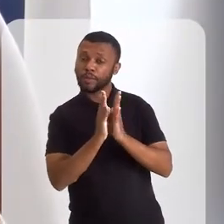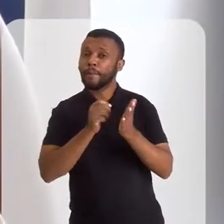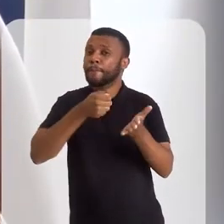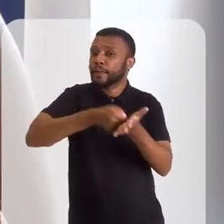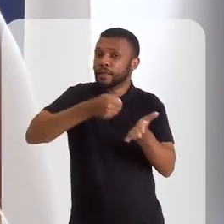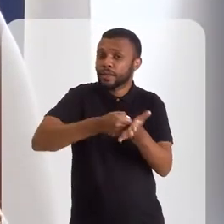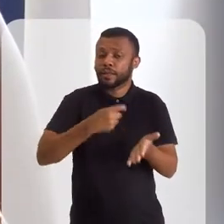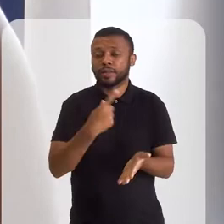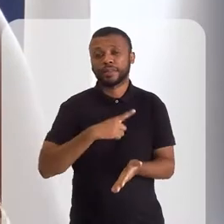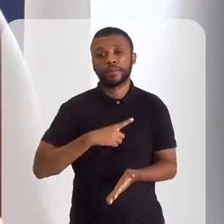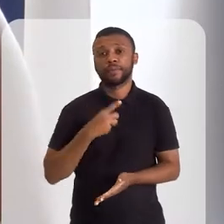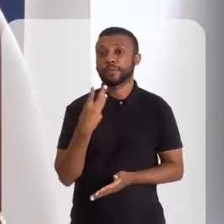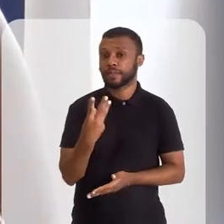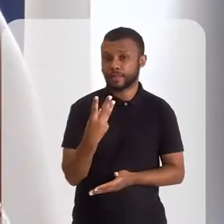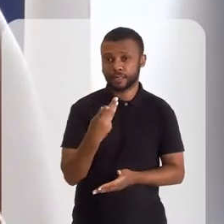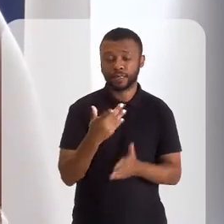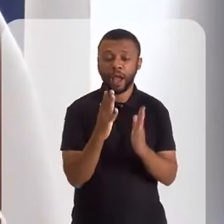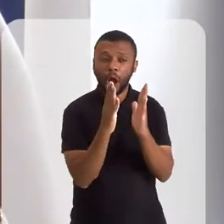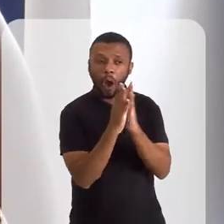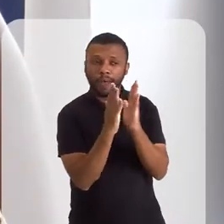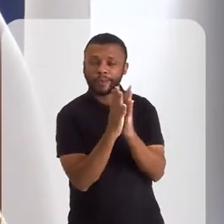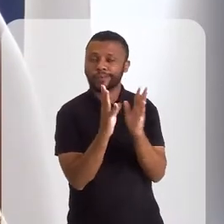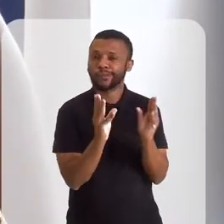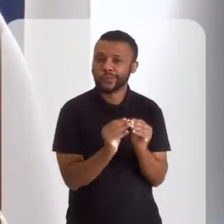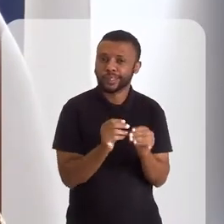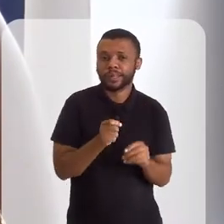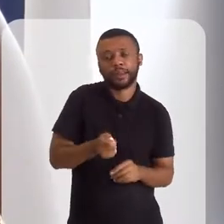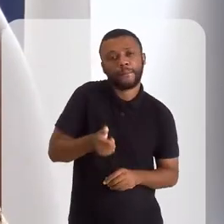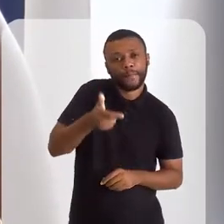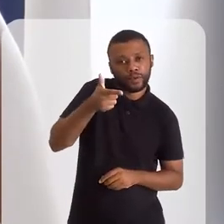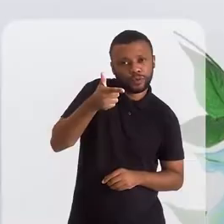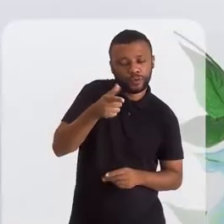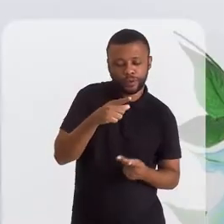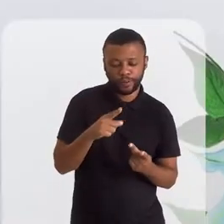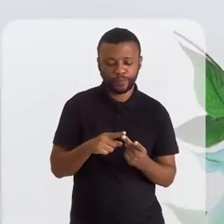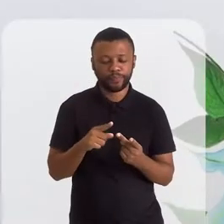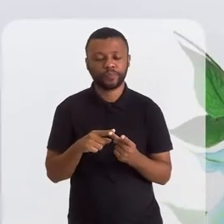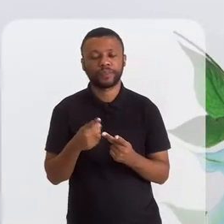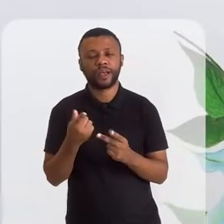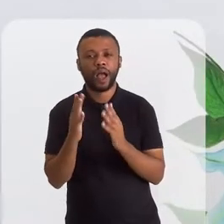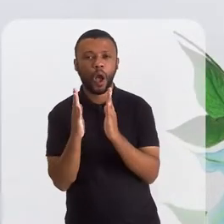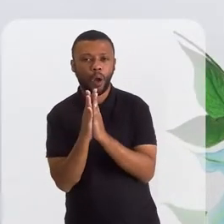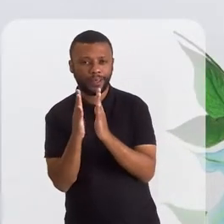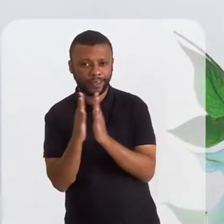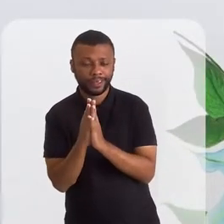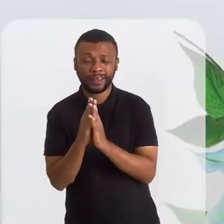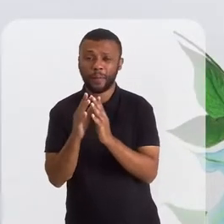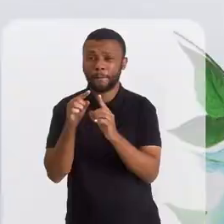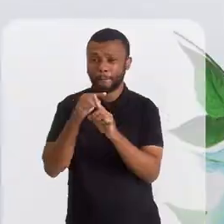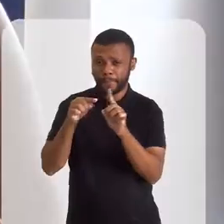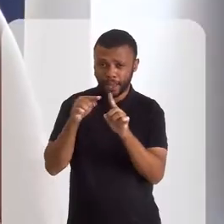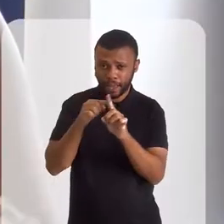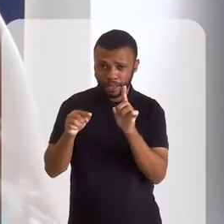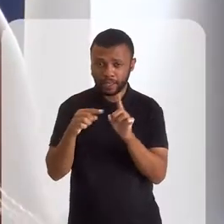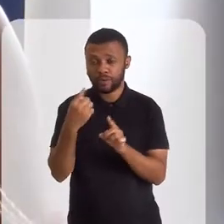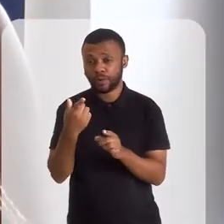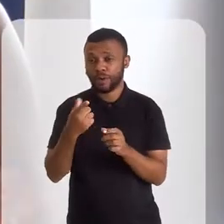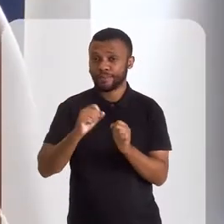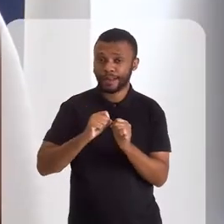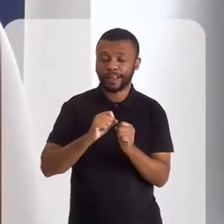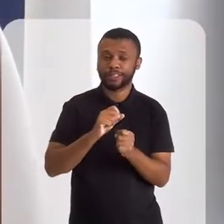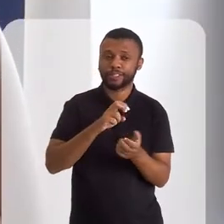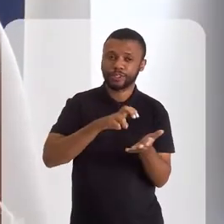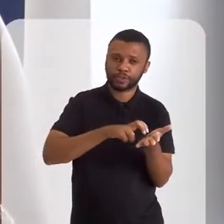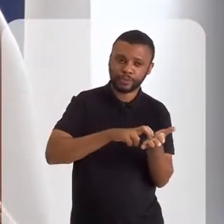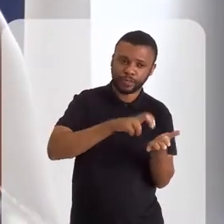oração obrigatória, a gente tem três reveladas, né? Que é a oração curta, que a gente faz ao meio-dia, a oração média, que a gente faz três vezes ao